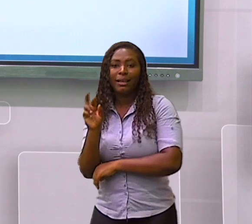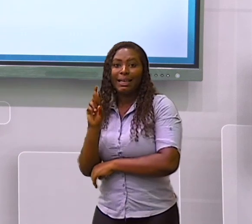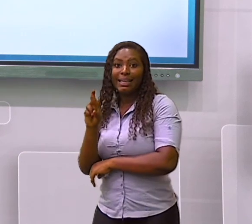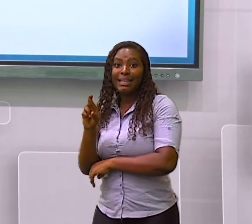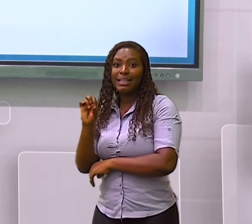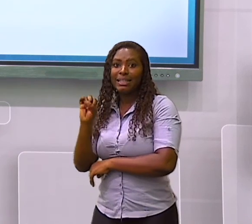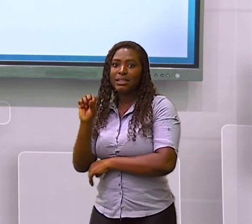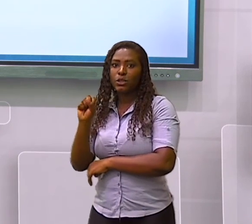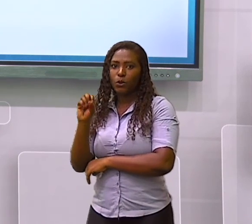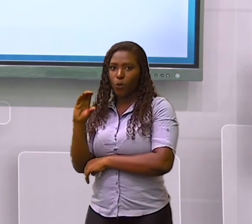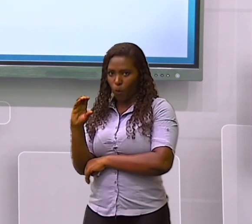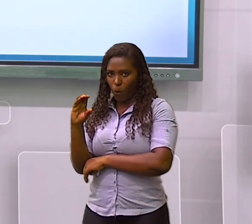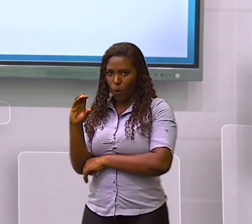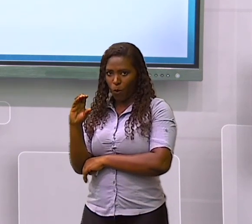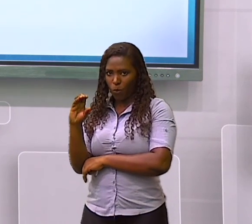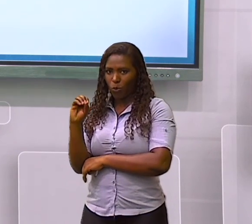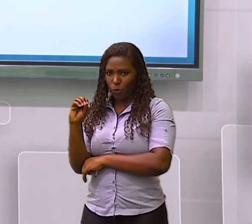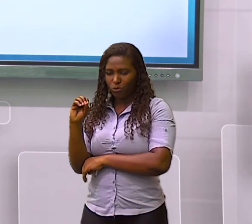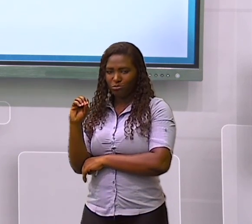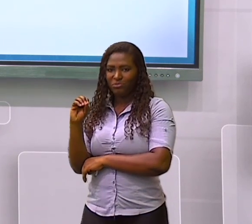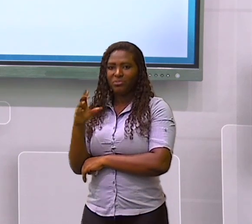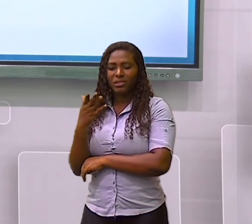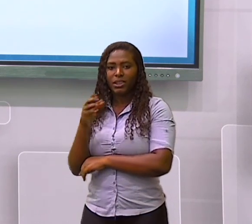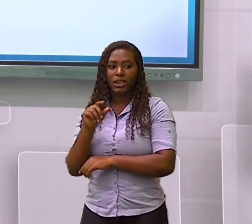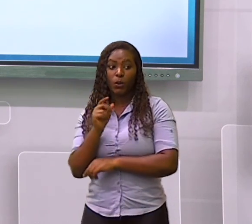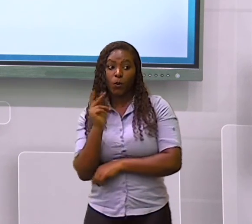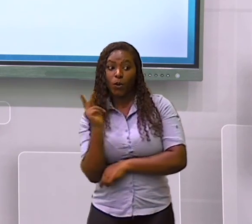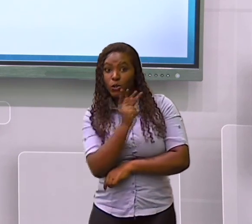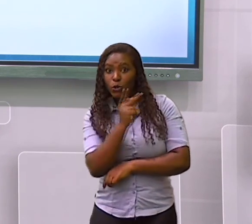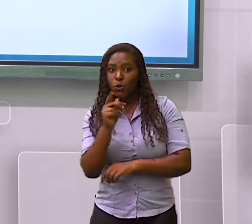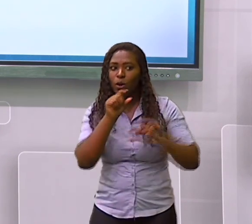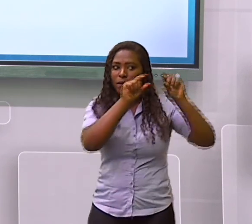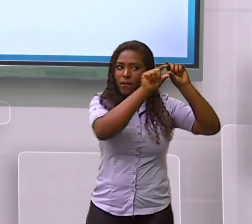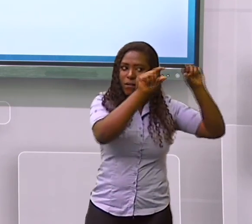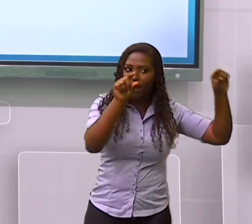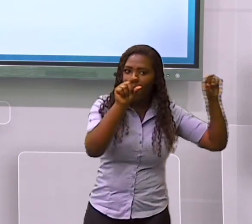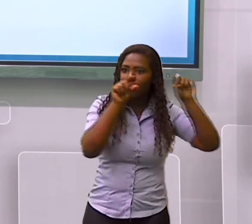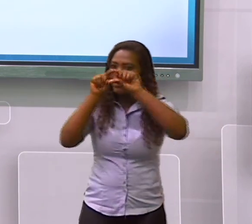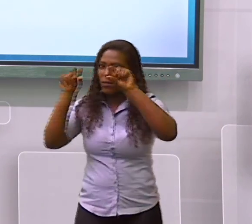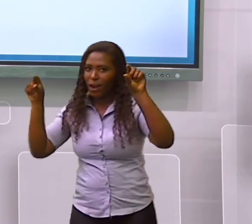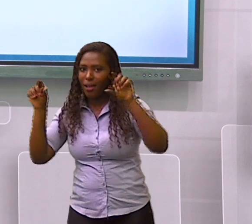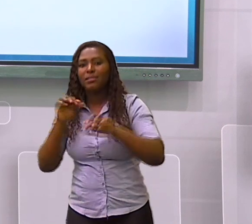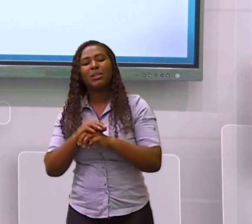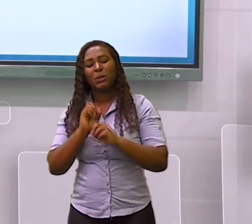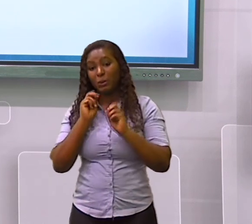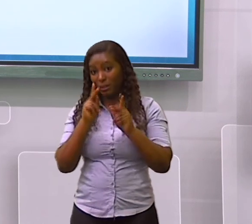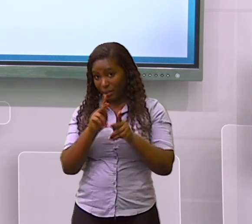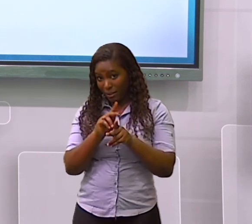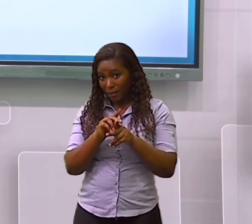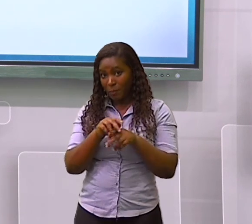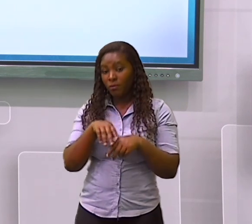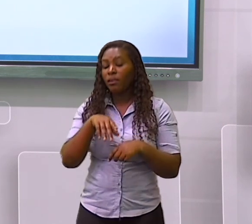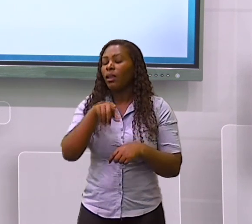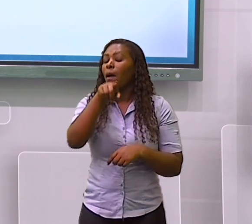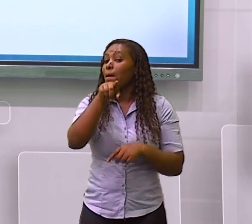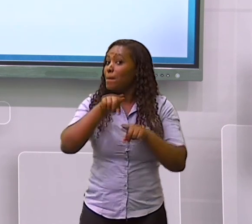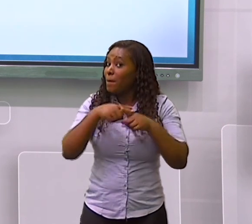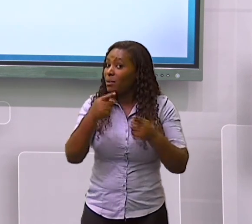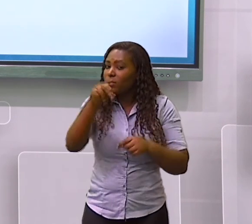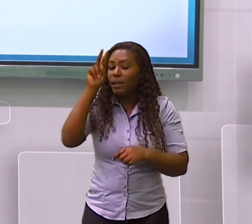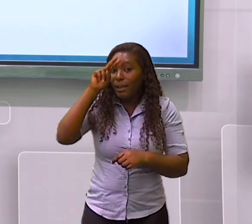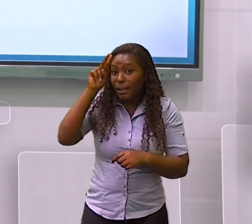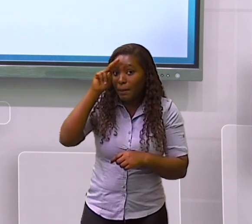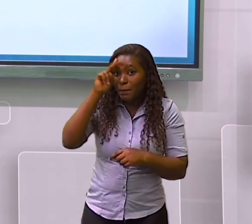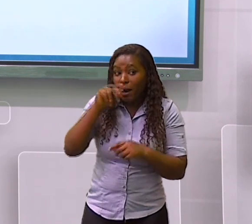risco. Lembrando que não existe risco sem perigo. O perigo ele está ali, mas ele só é um